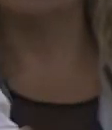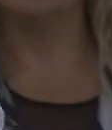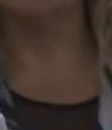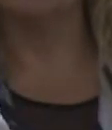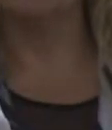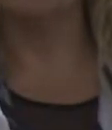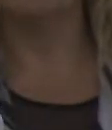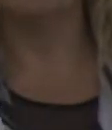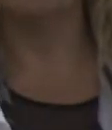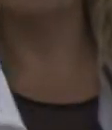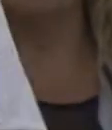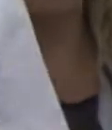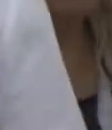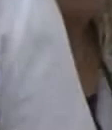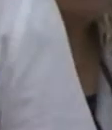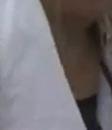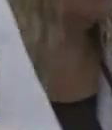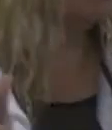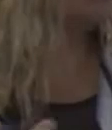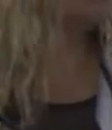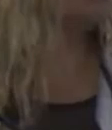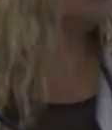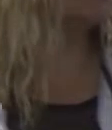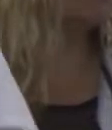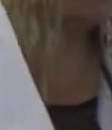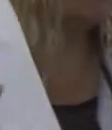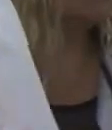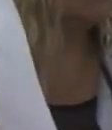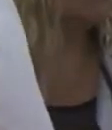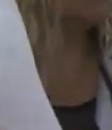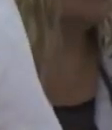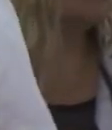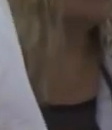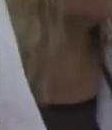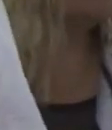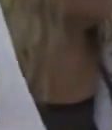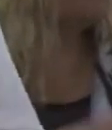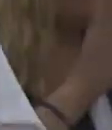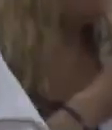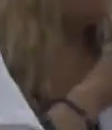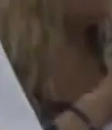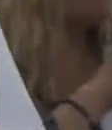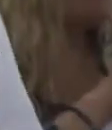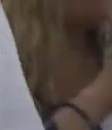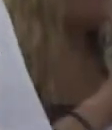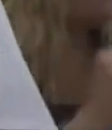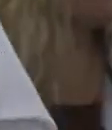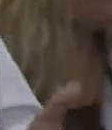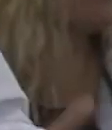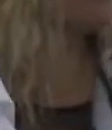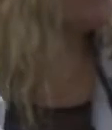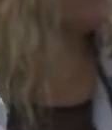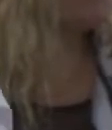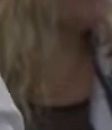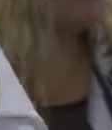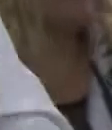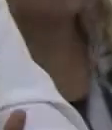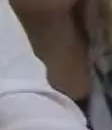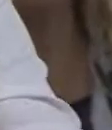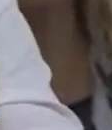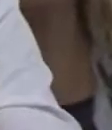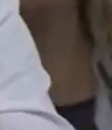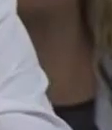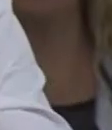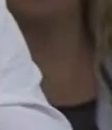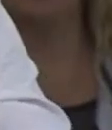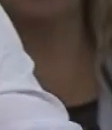era diferente das feiras atuais. Hoje tem esse movimento, mas não é um movimento tão grande. Naquela época era um movimento muito grande. E tinha um